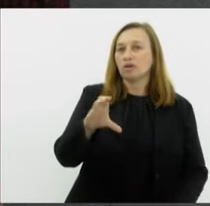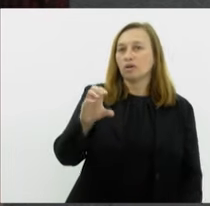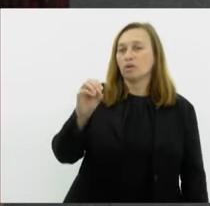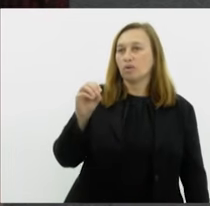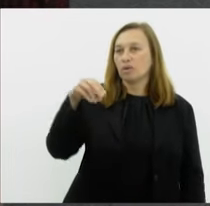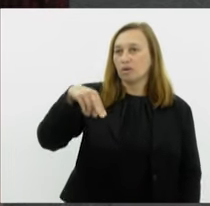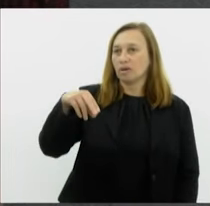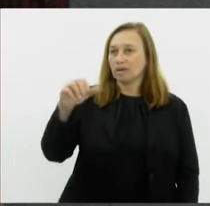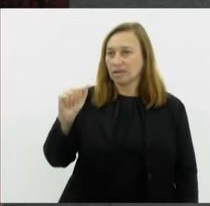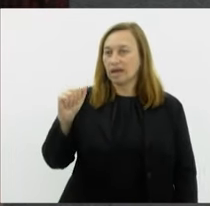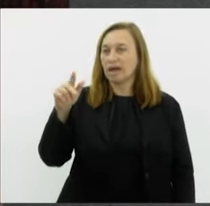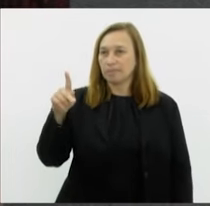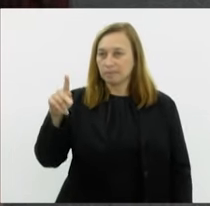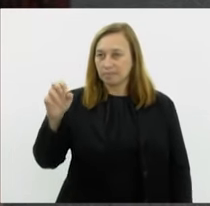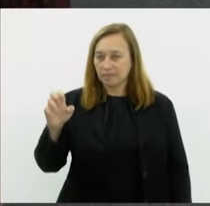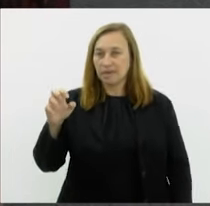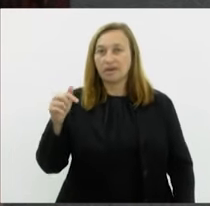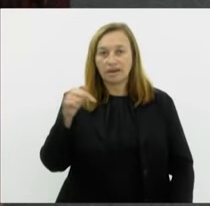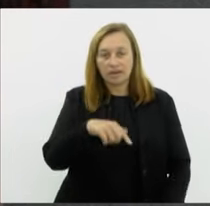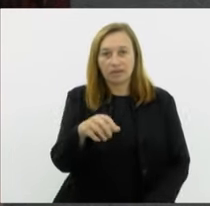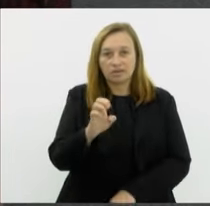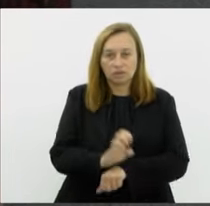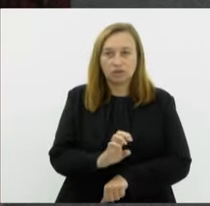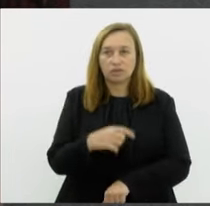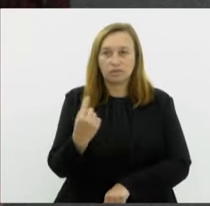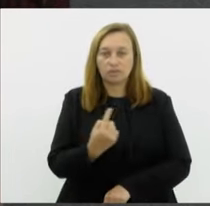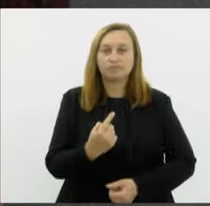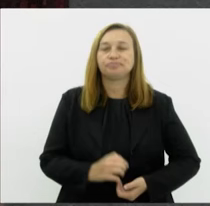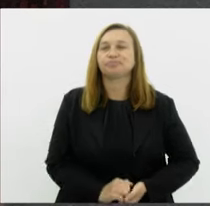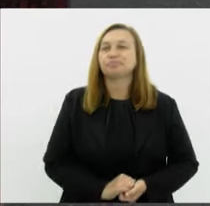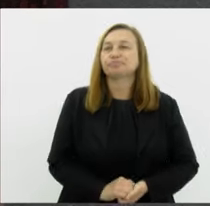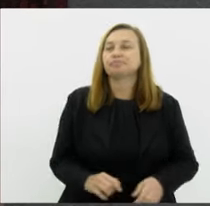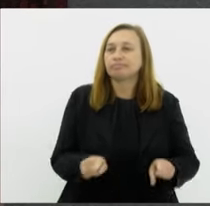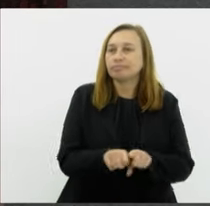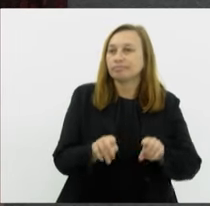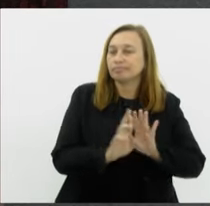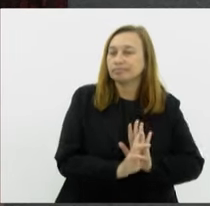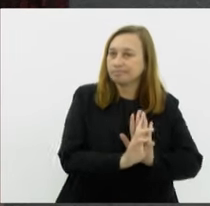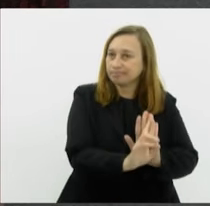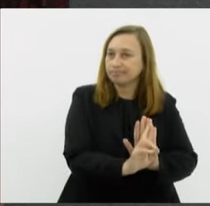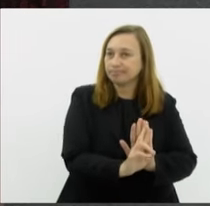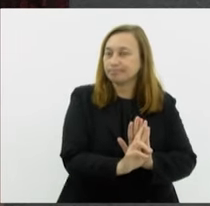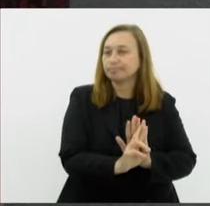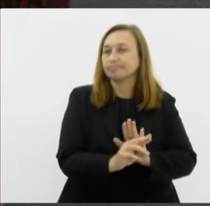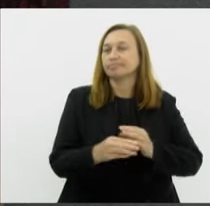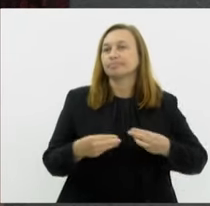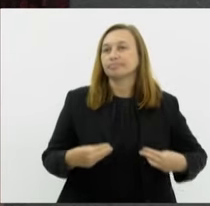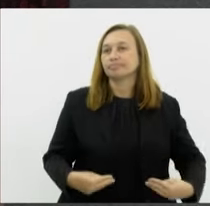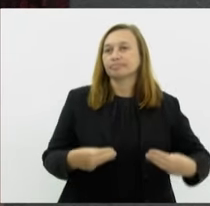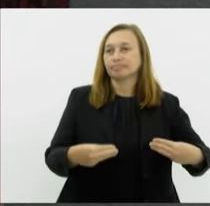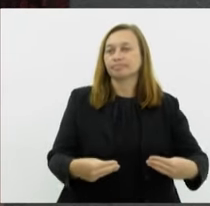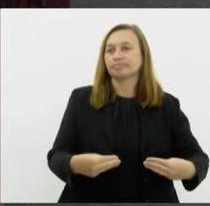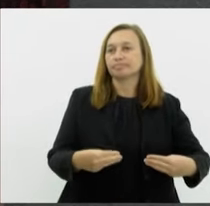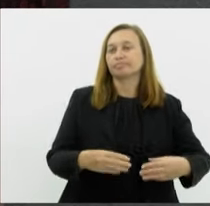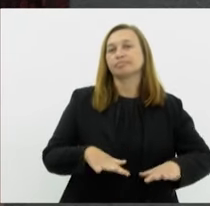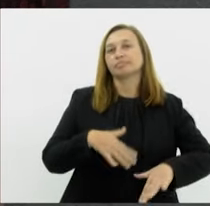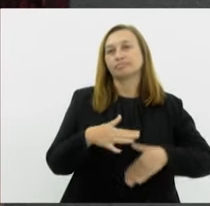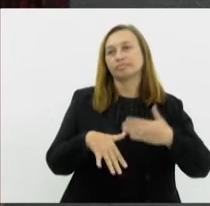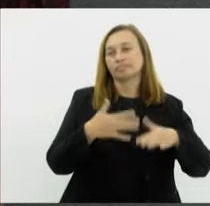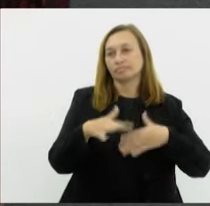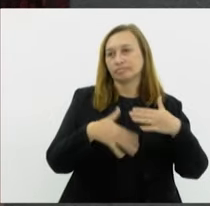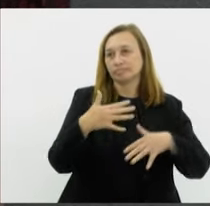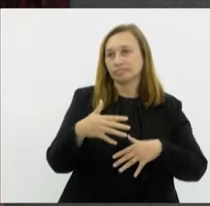de Abastecimento aqui do nosso Estado, também o representante do Ministério do Desenvolvimento Agrário e